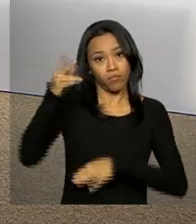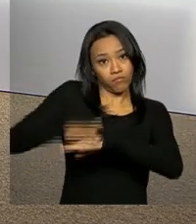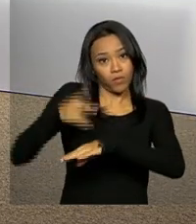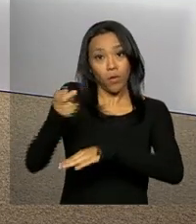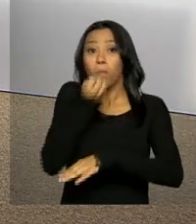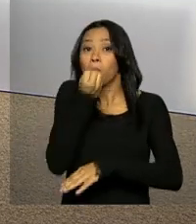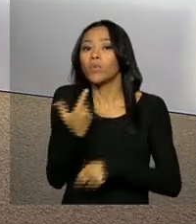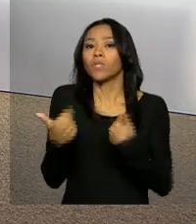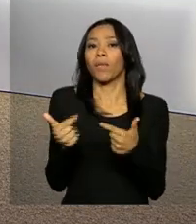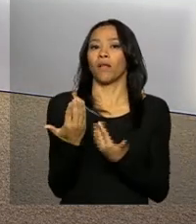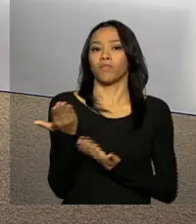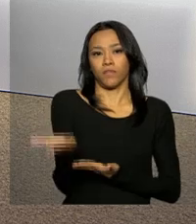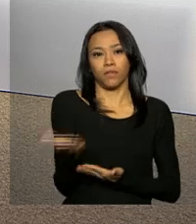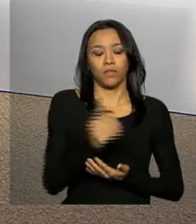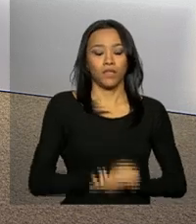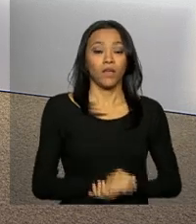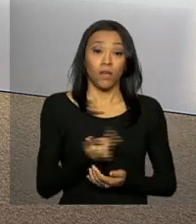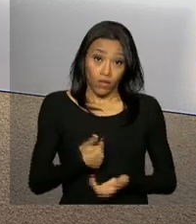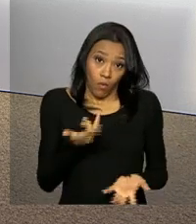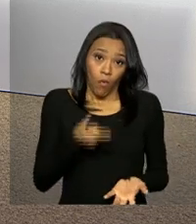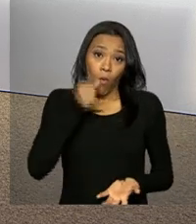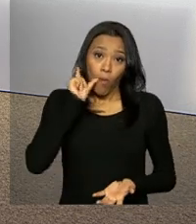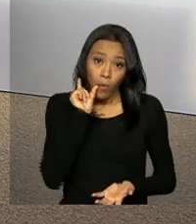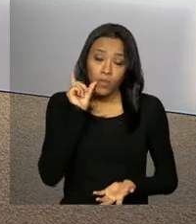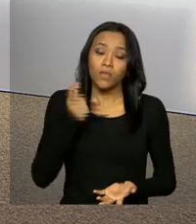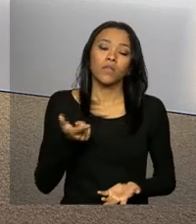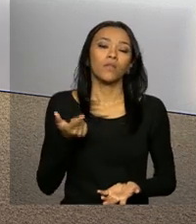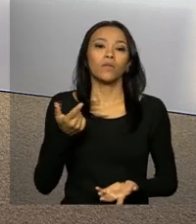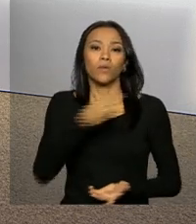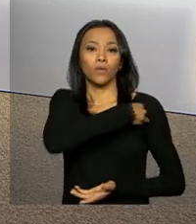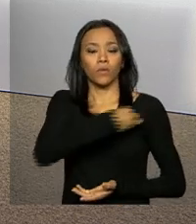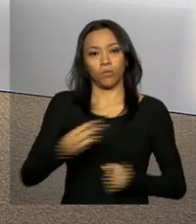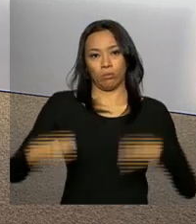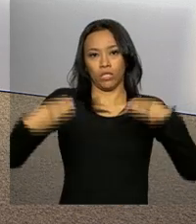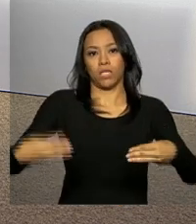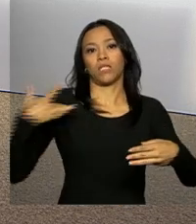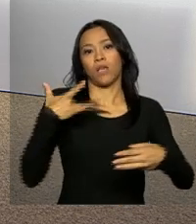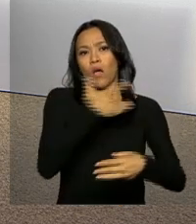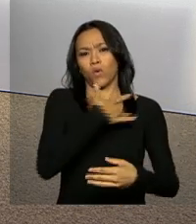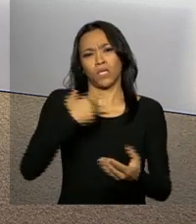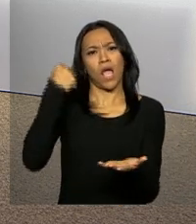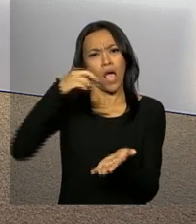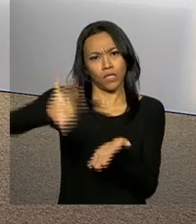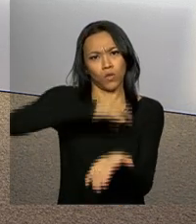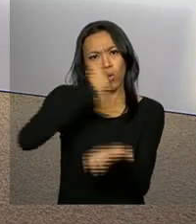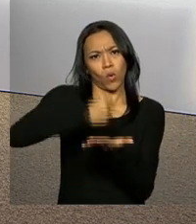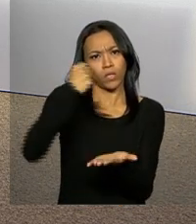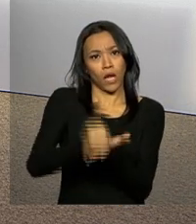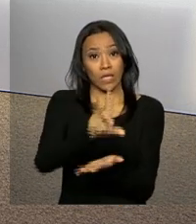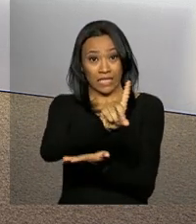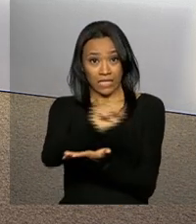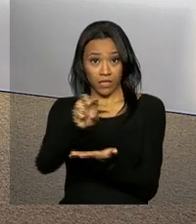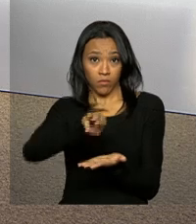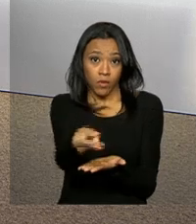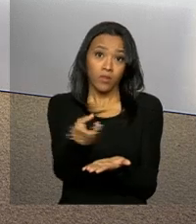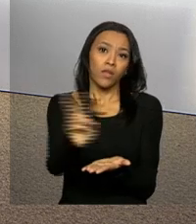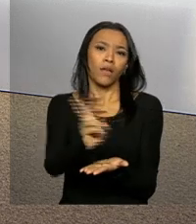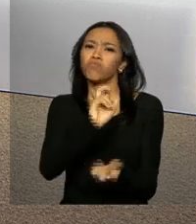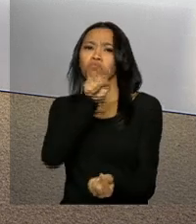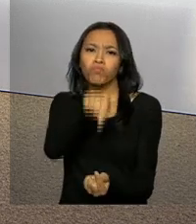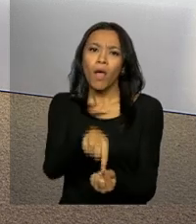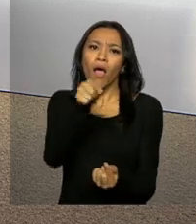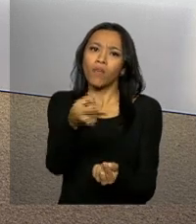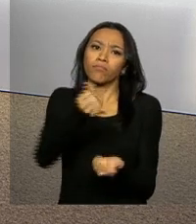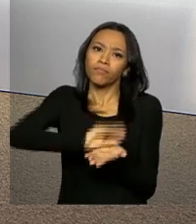bom trabalho. E como ela falou, ontem o Ministério da Saúde assinou um contrato no valor de 100 milhões de reais para financiar